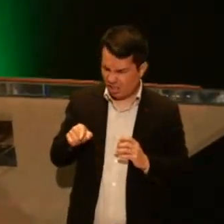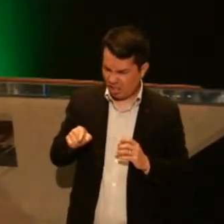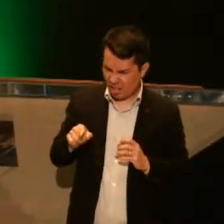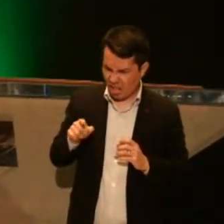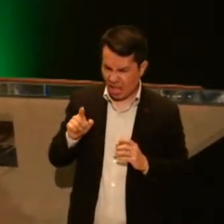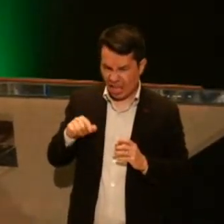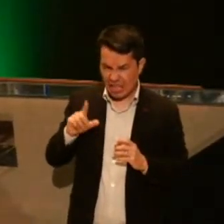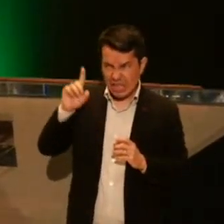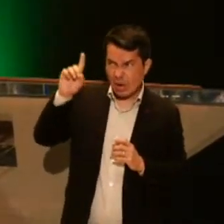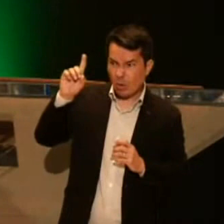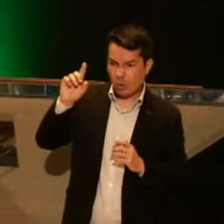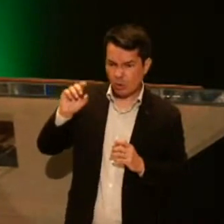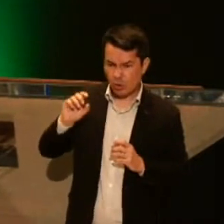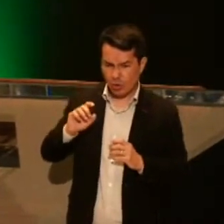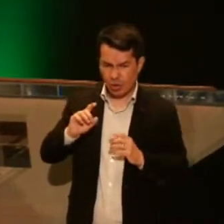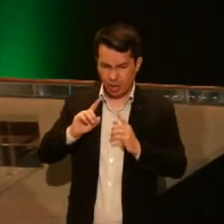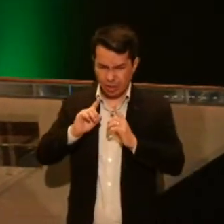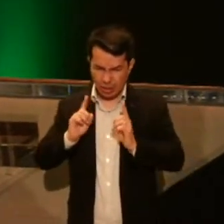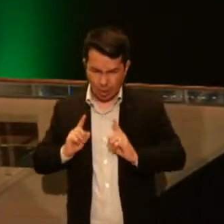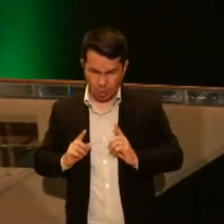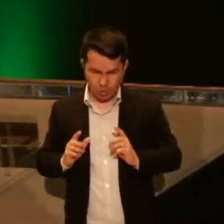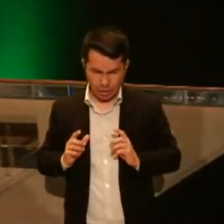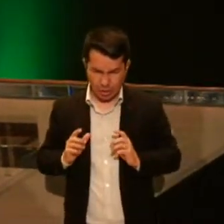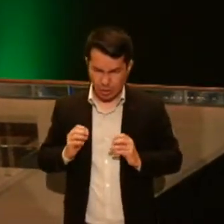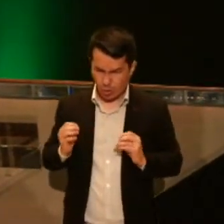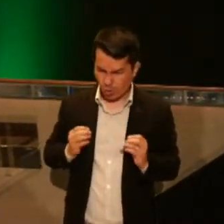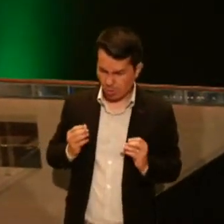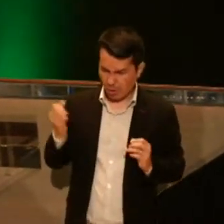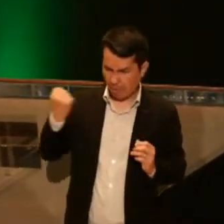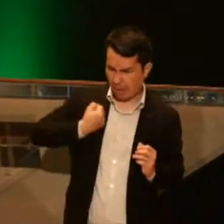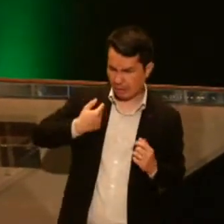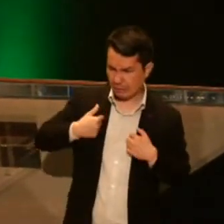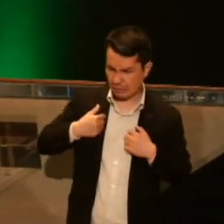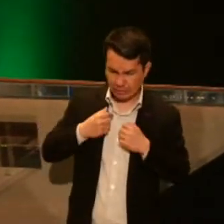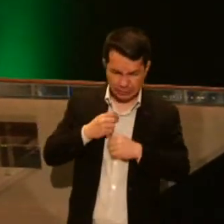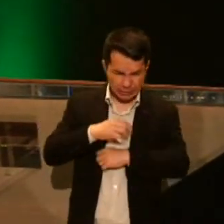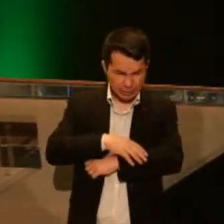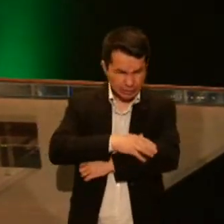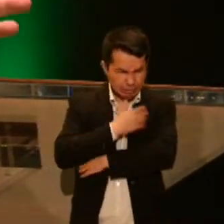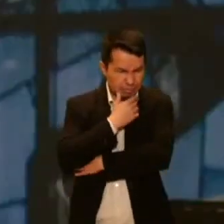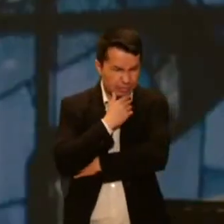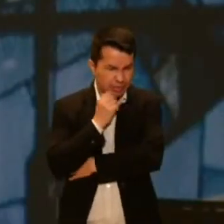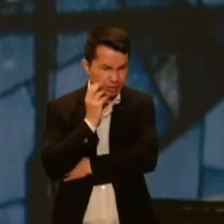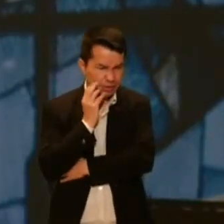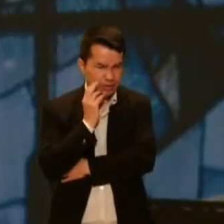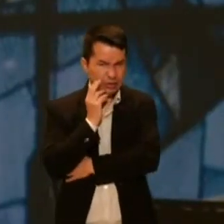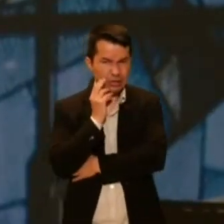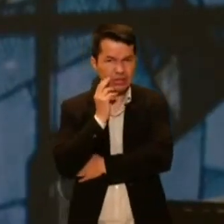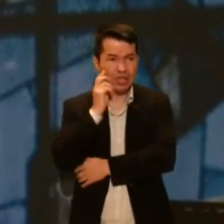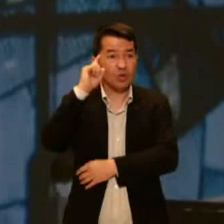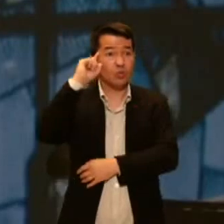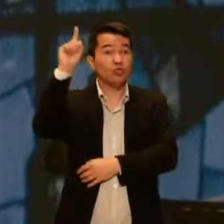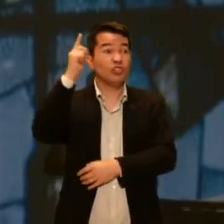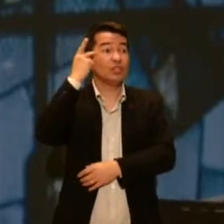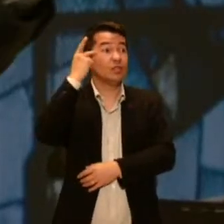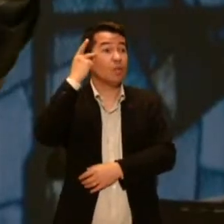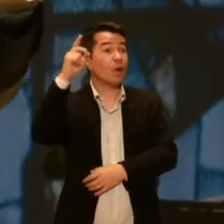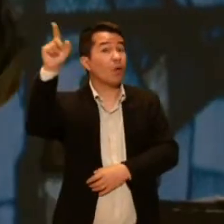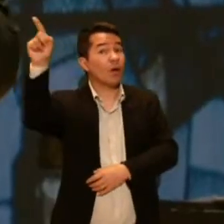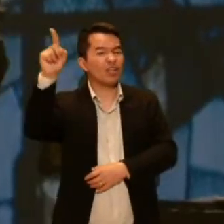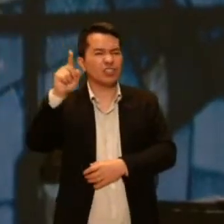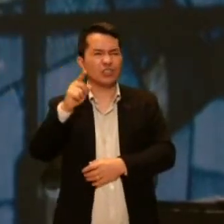da cabeça dela. E um dia ela estava no ônibus, não é? E o ônibus cheio, na cidade de São Paulo,